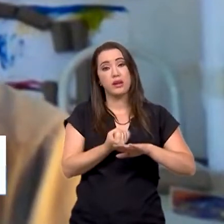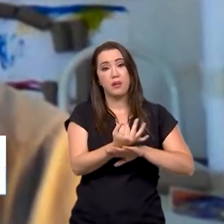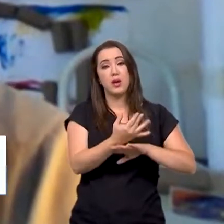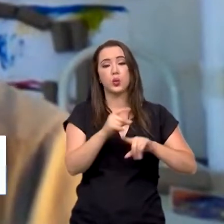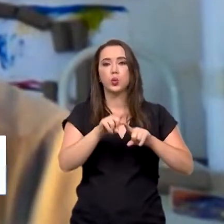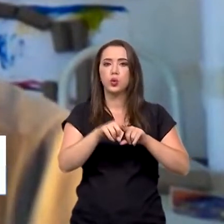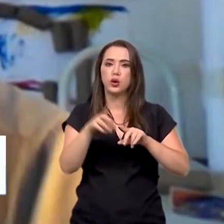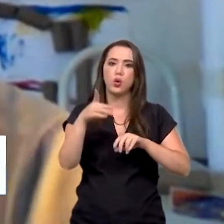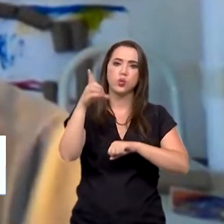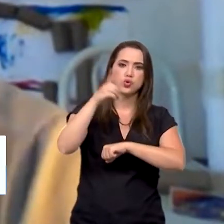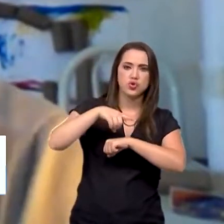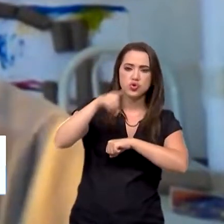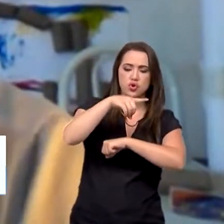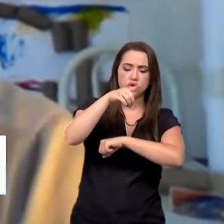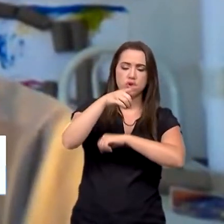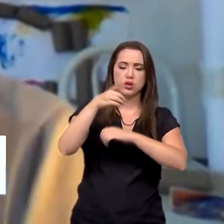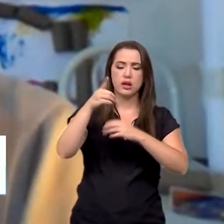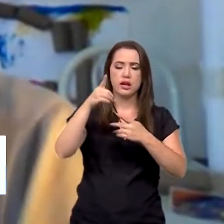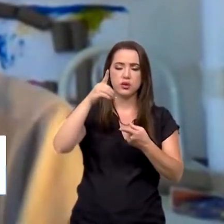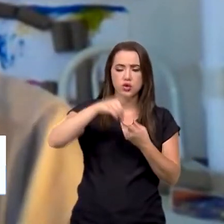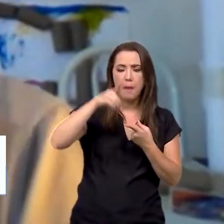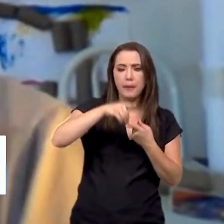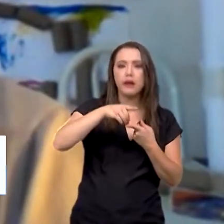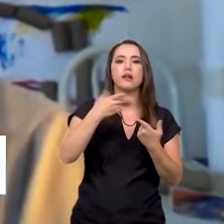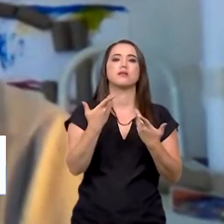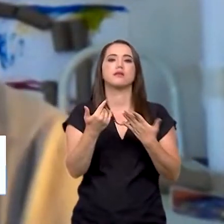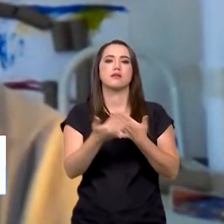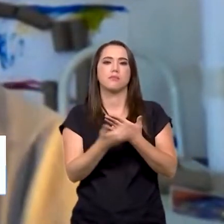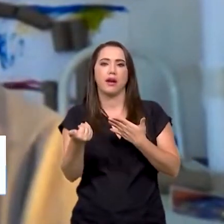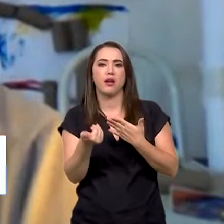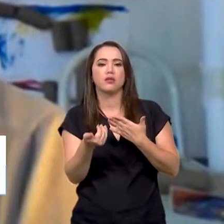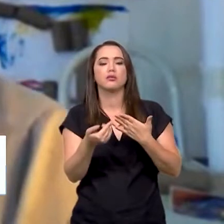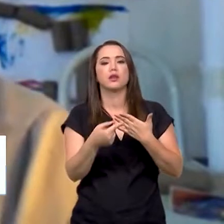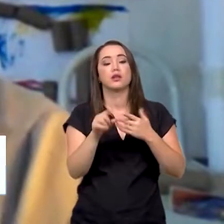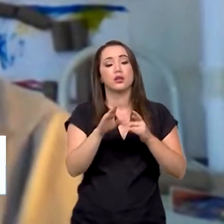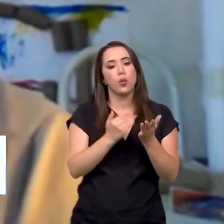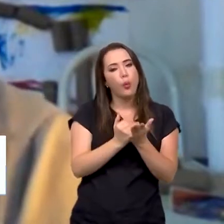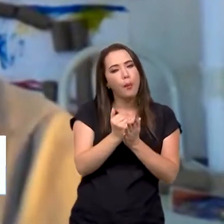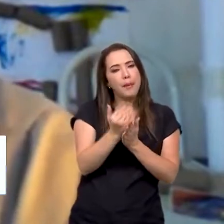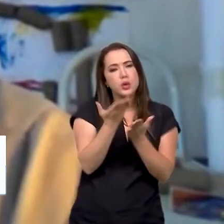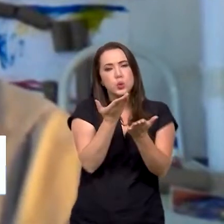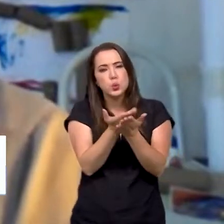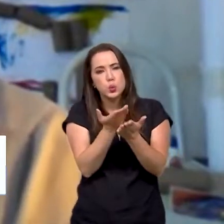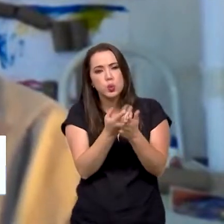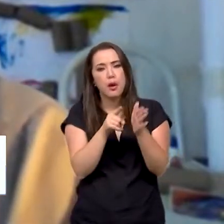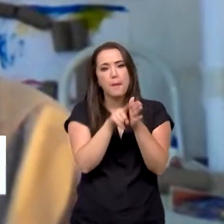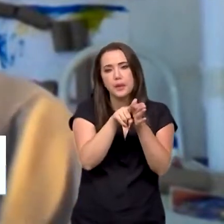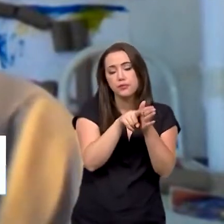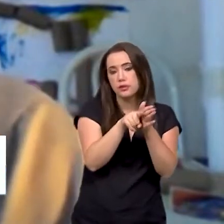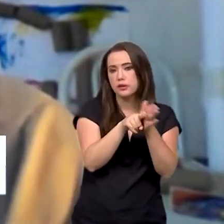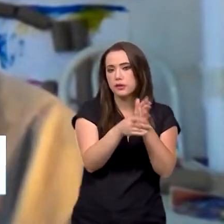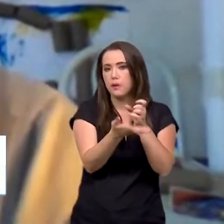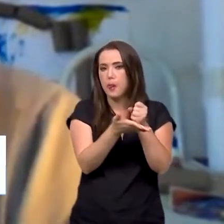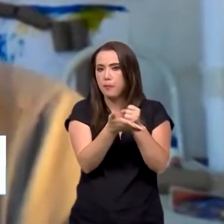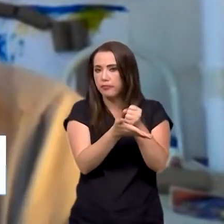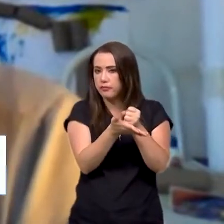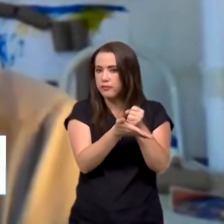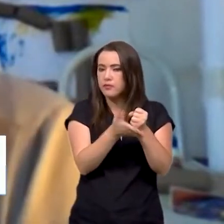de tecidos, elas ainda estão iniciando, né? Você ainda tem pesquisas em